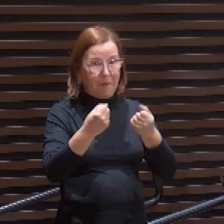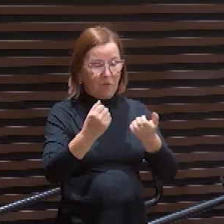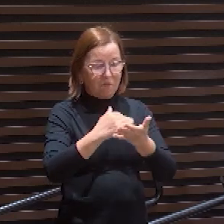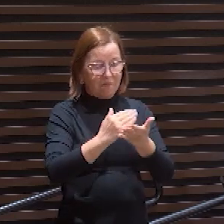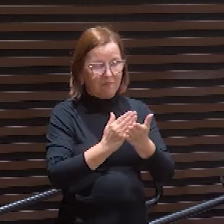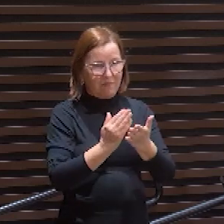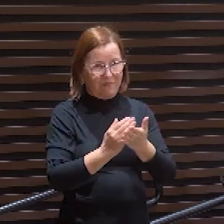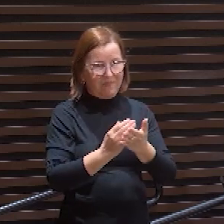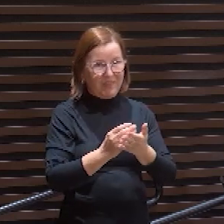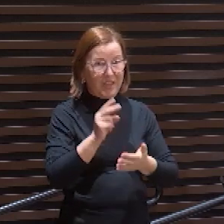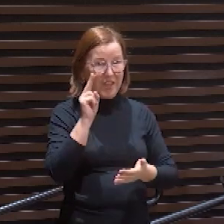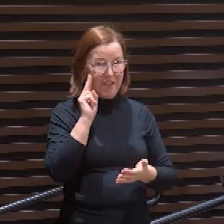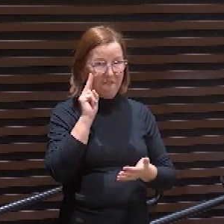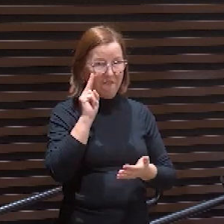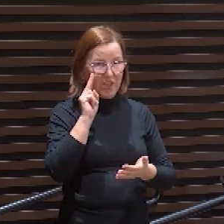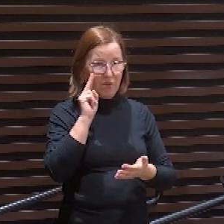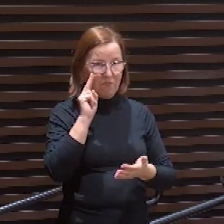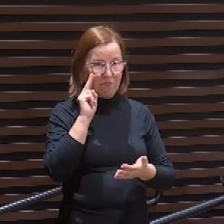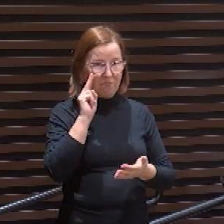derramado.